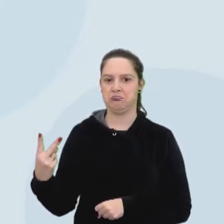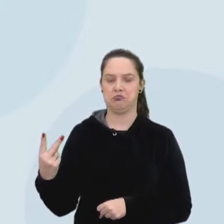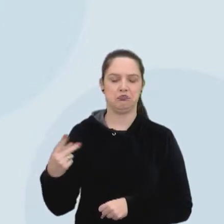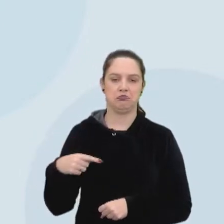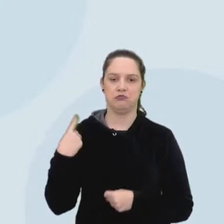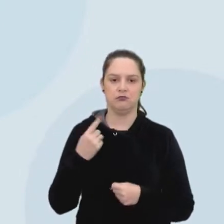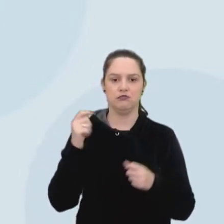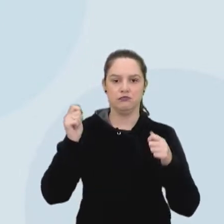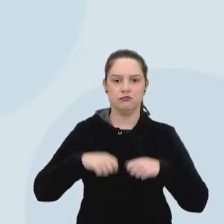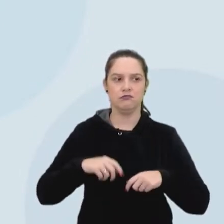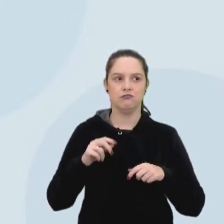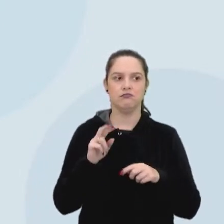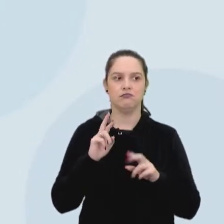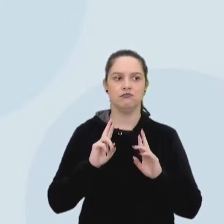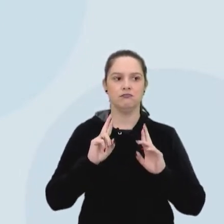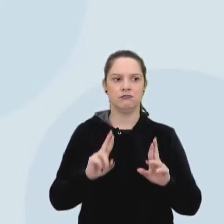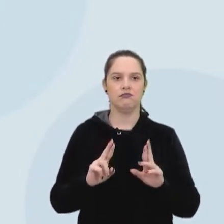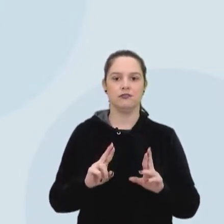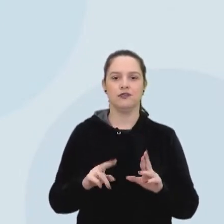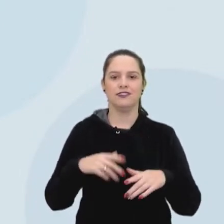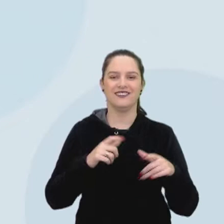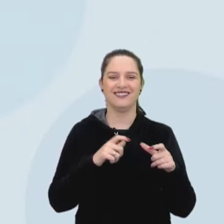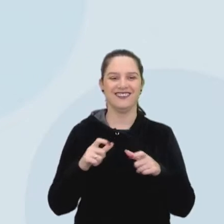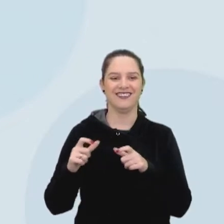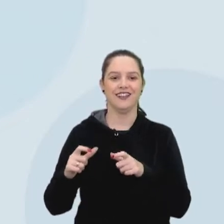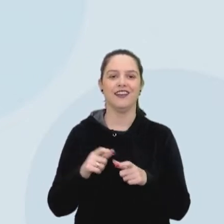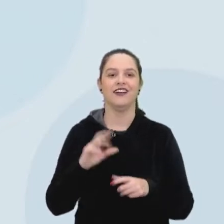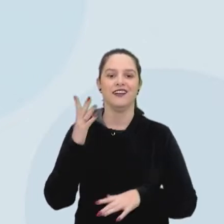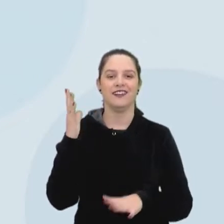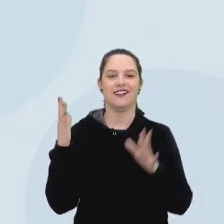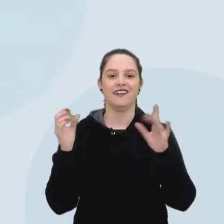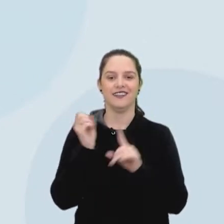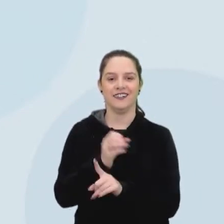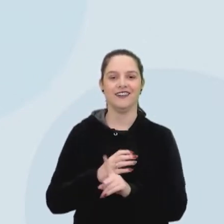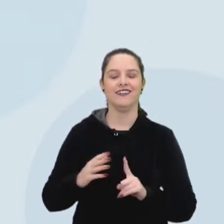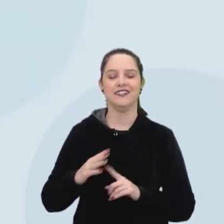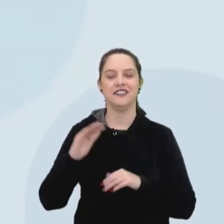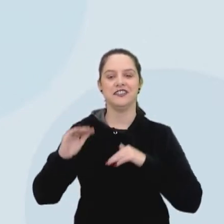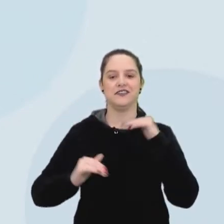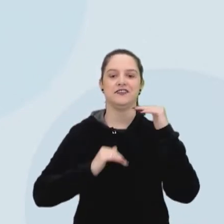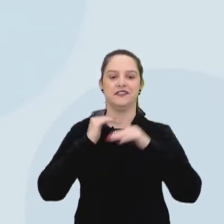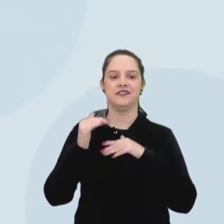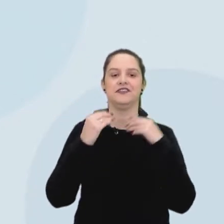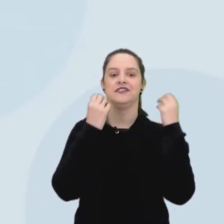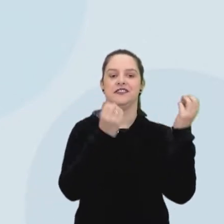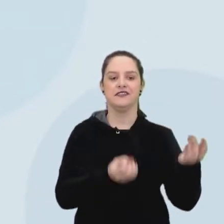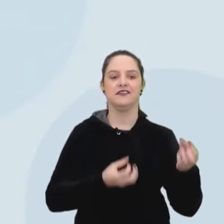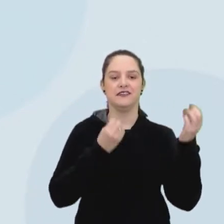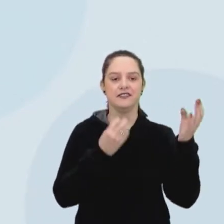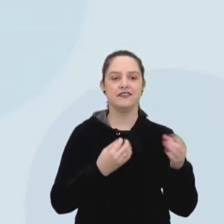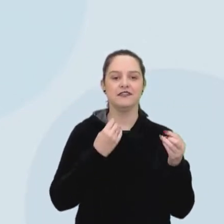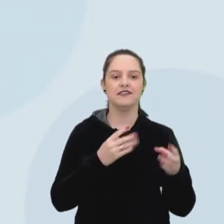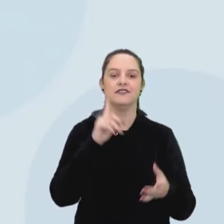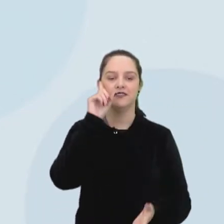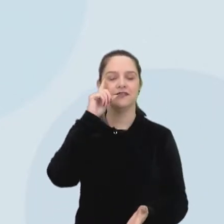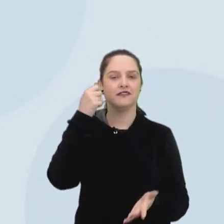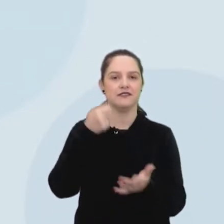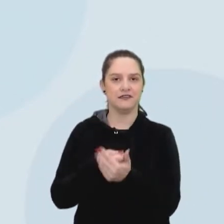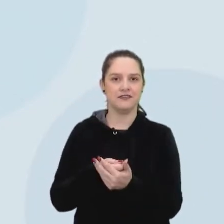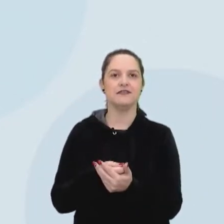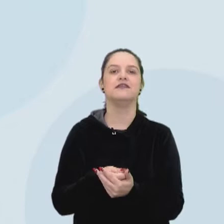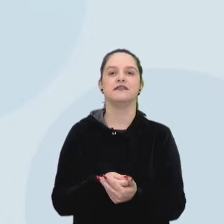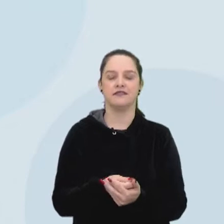1992, no que diz respeito à relação entre meio ambiente, sociedade, desenvolvimento e informações